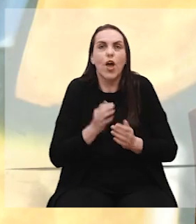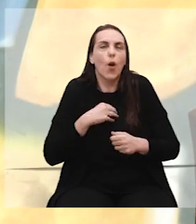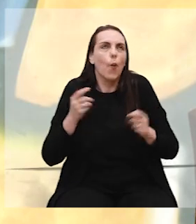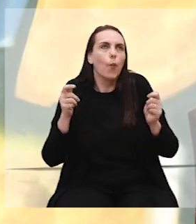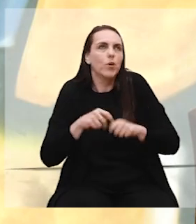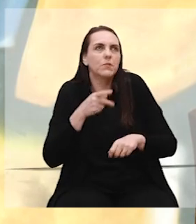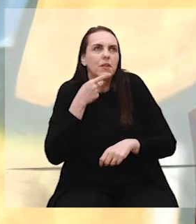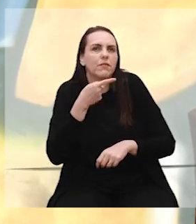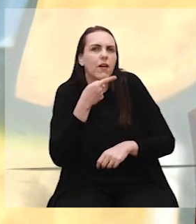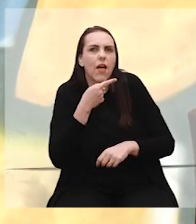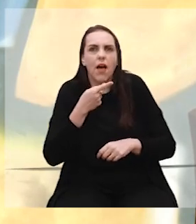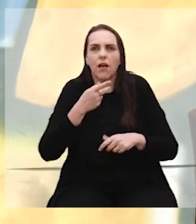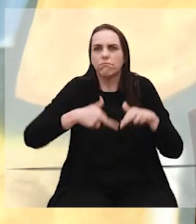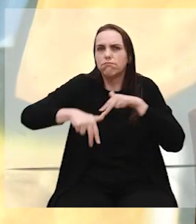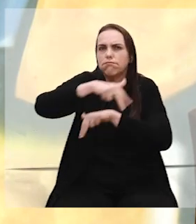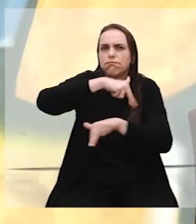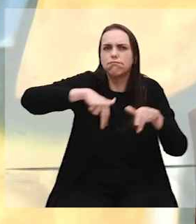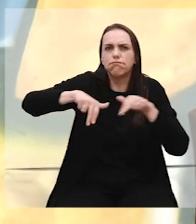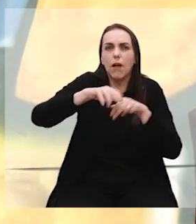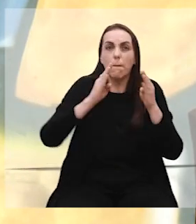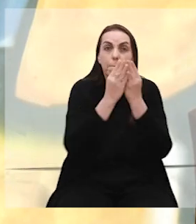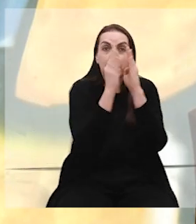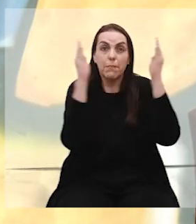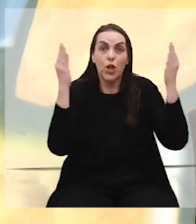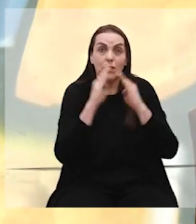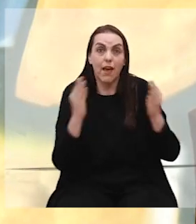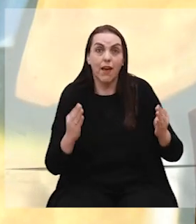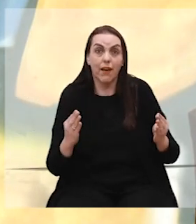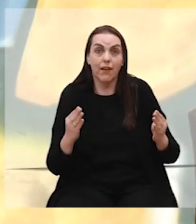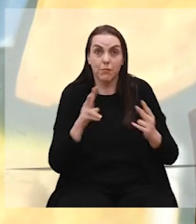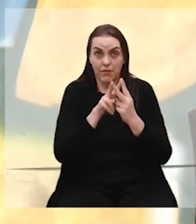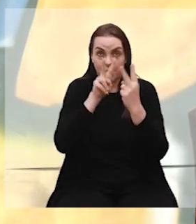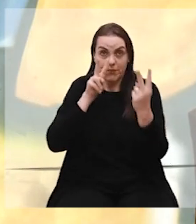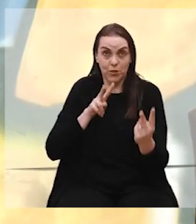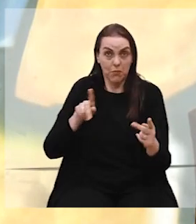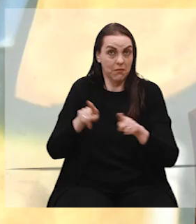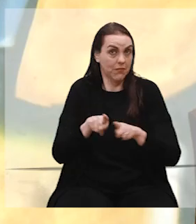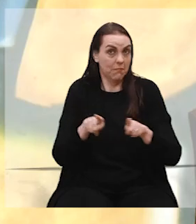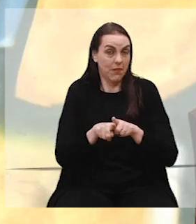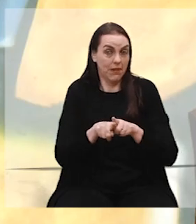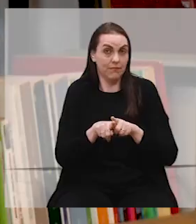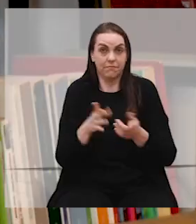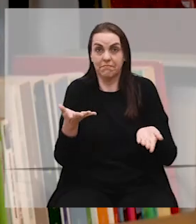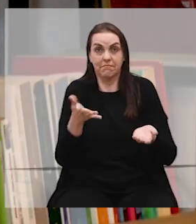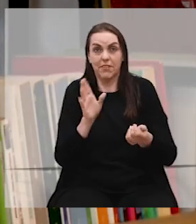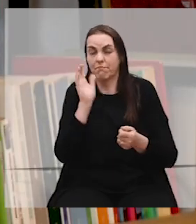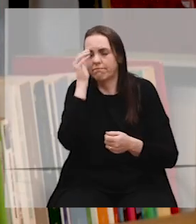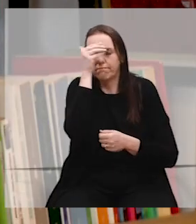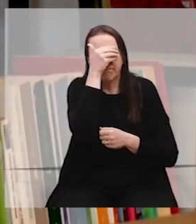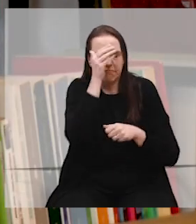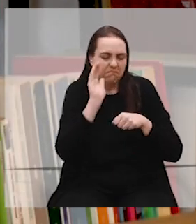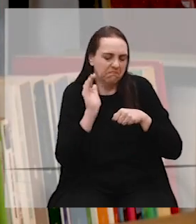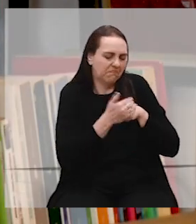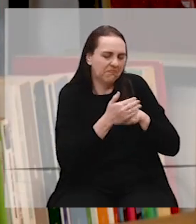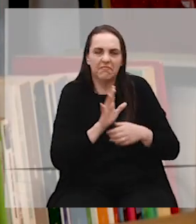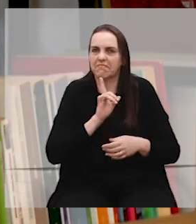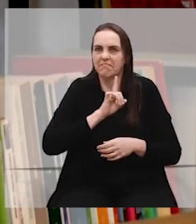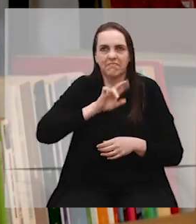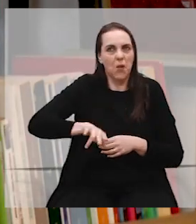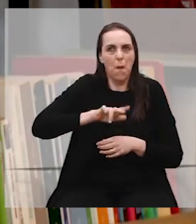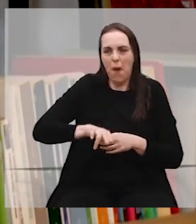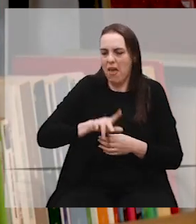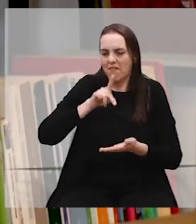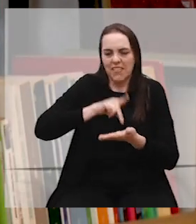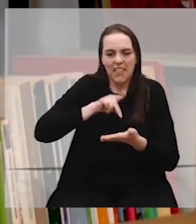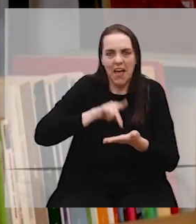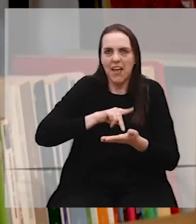dizer que eu consultei e andei por várias bibliotecas. Por que não? Então também fingir que isso não existe, que isso não acontece,